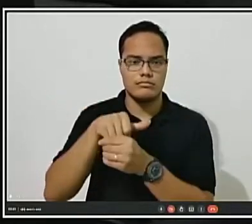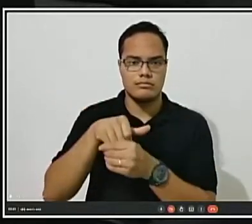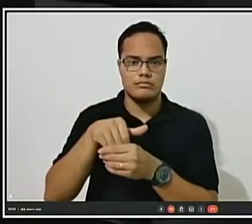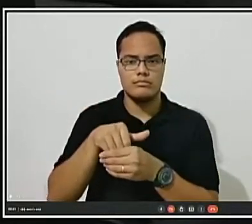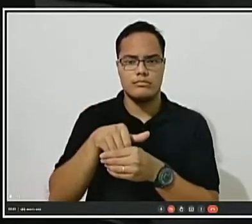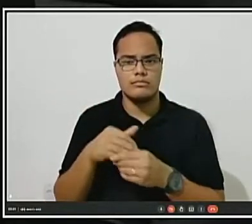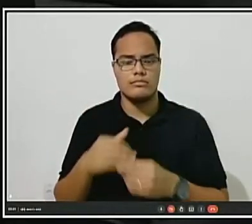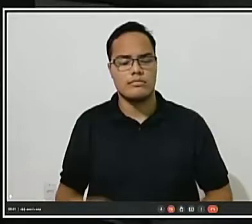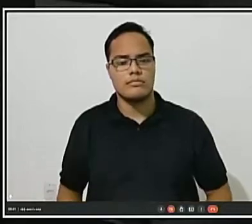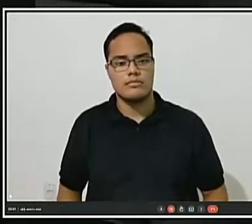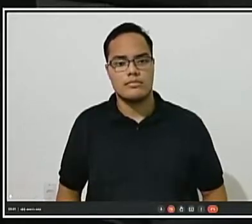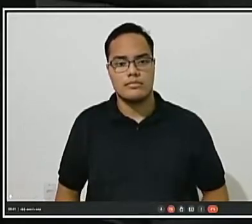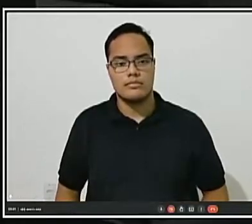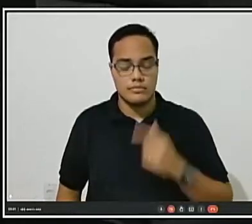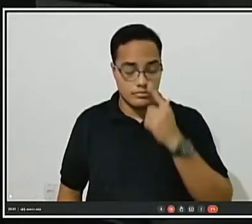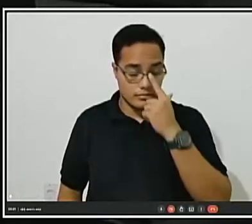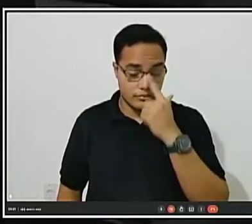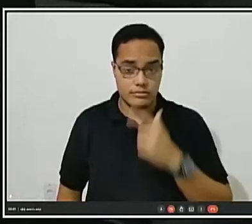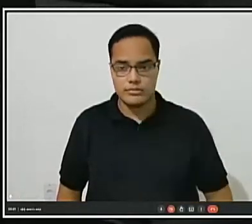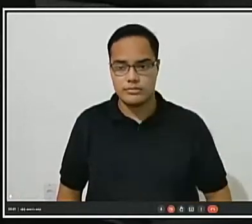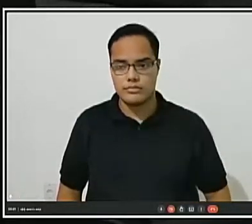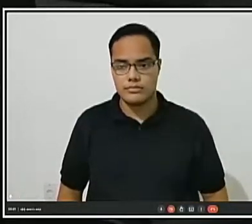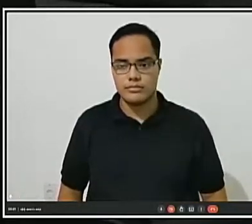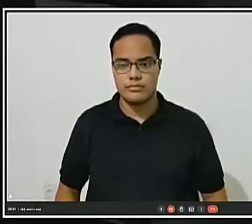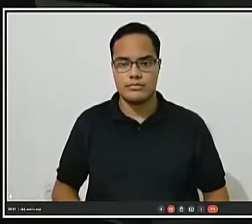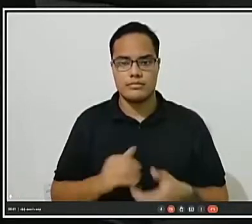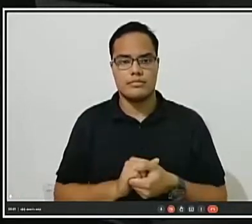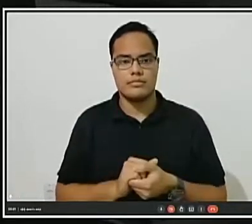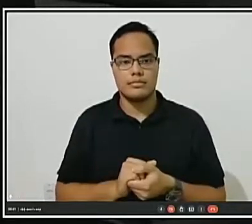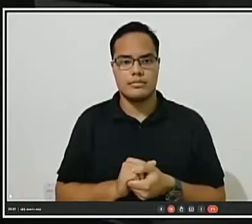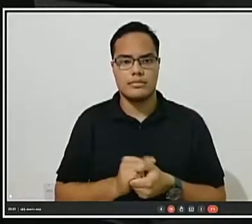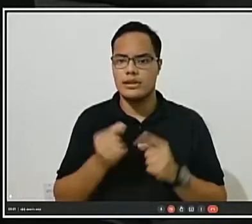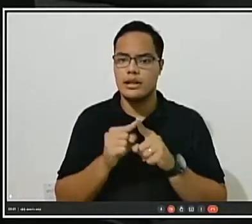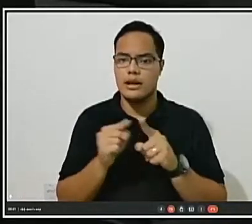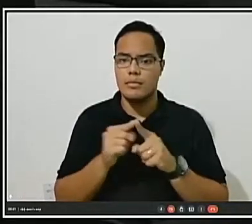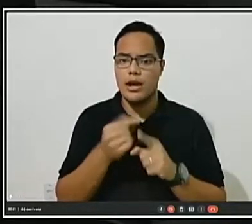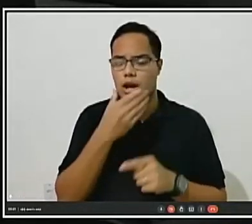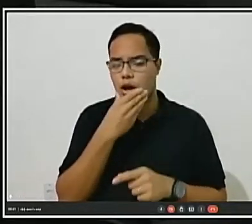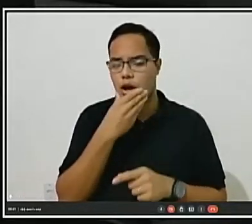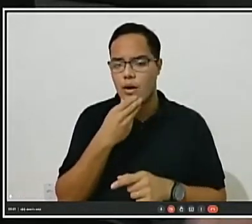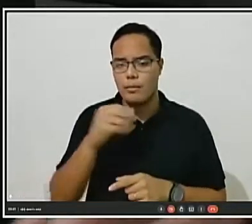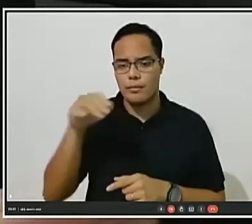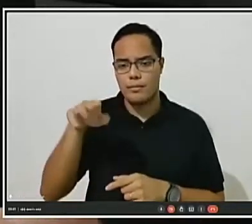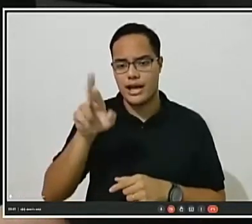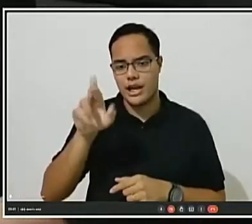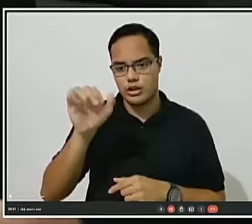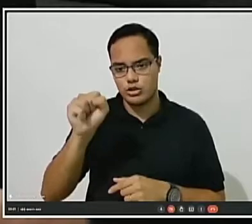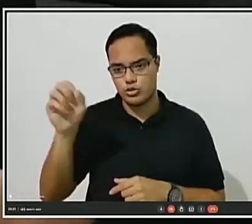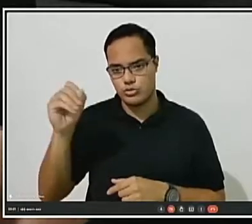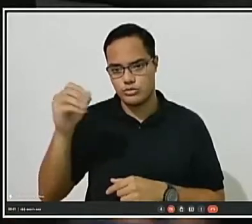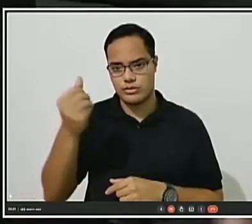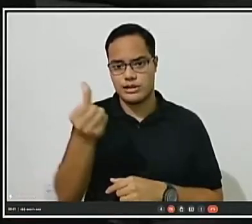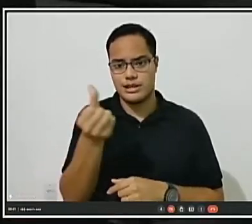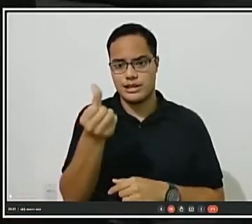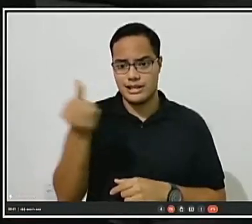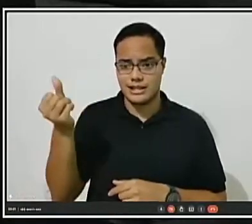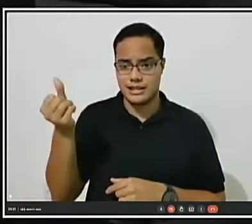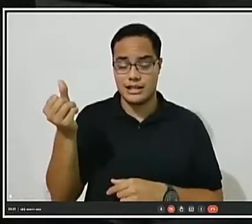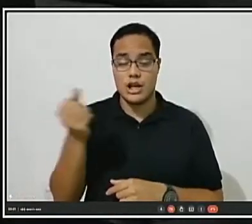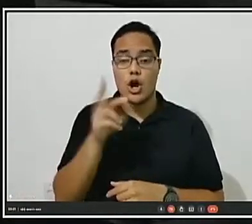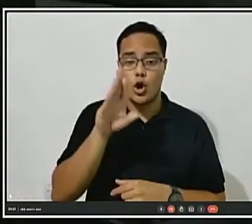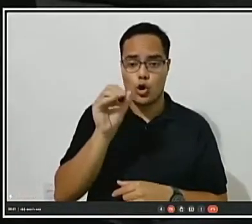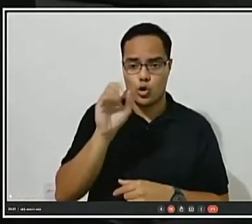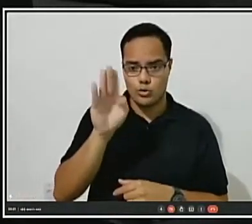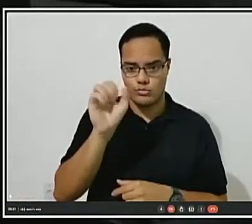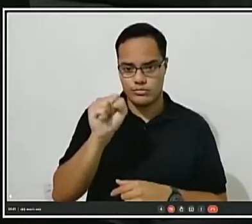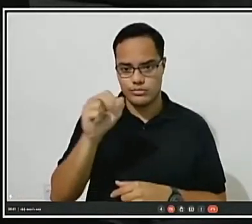porque Péricles de Melo, 66 votos, Robson Padilha, 160 votos, Professor